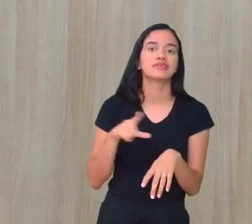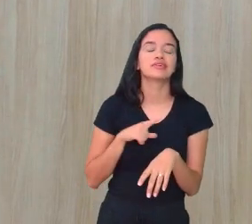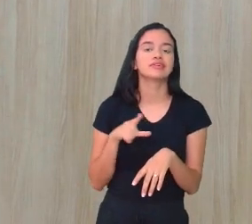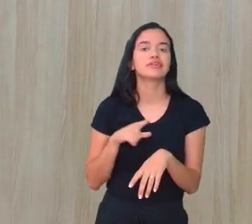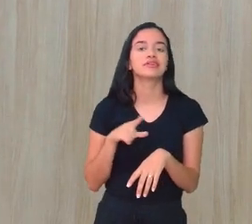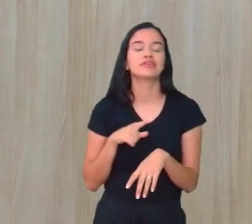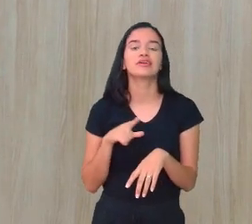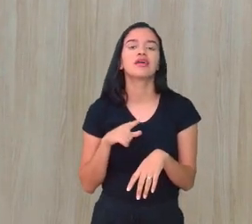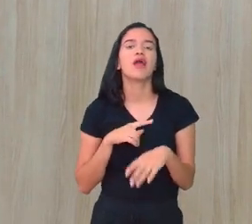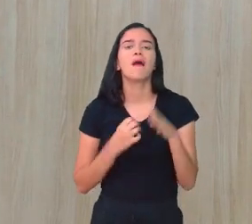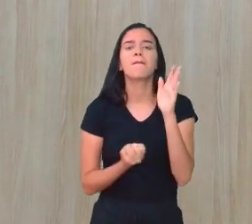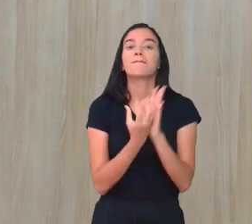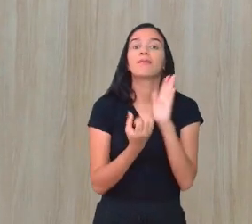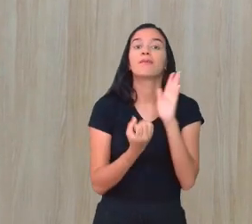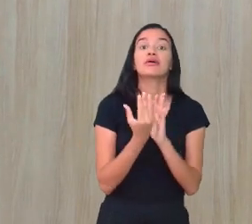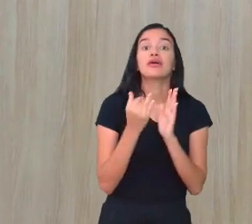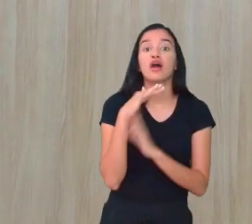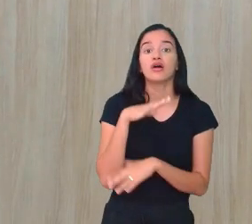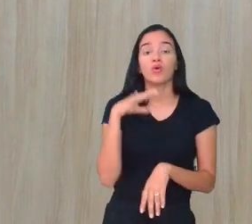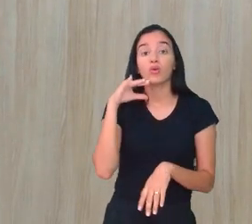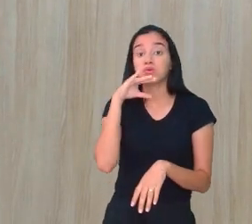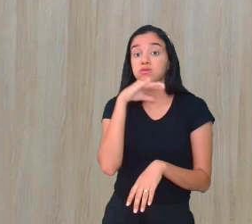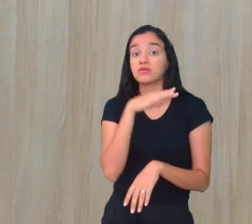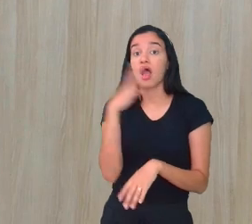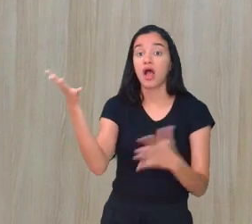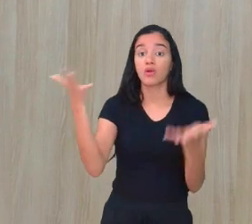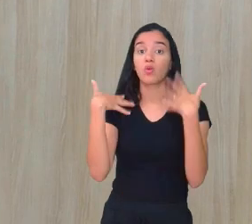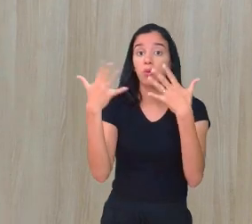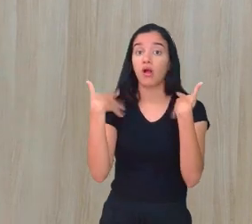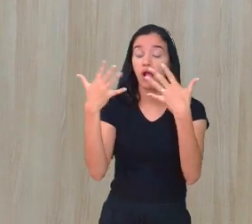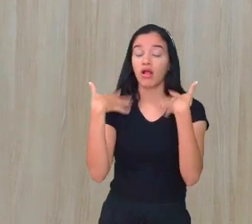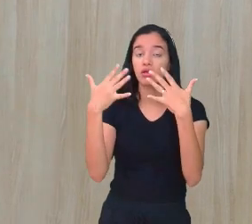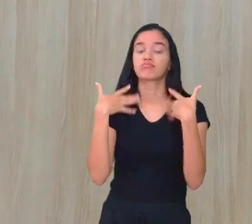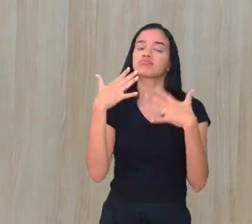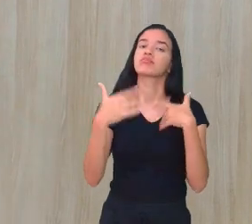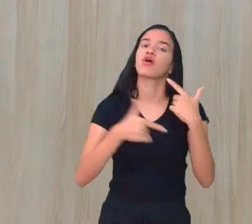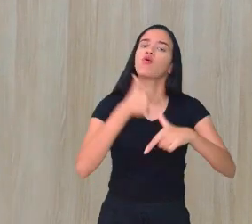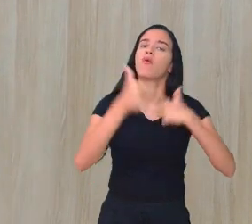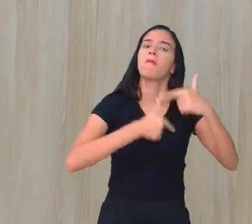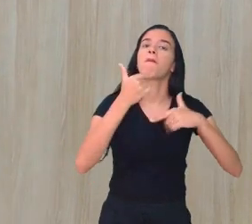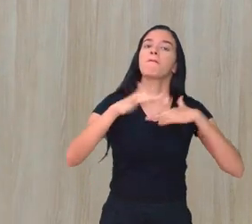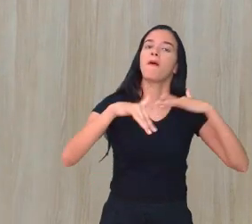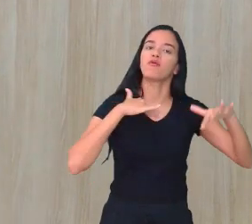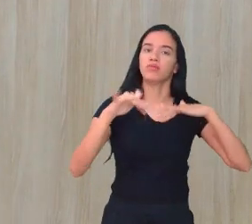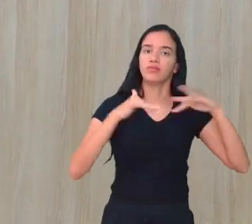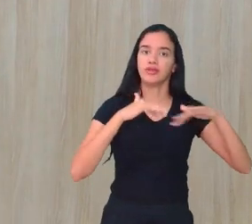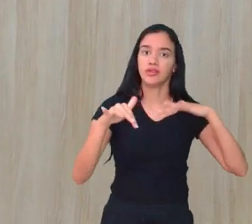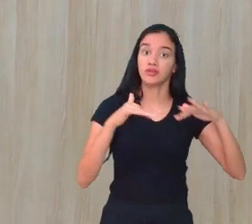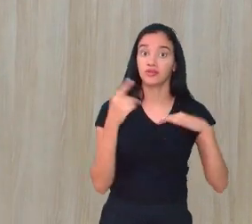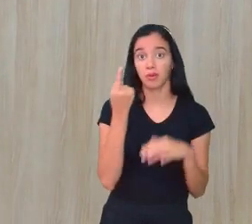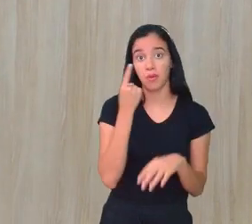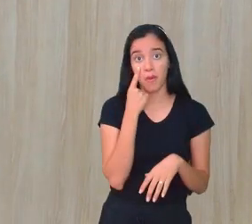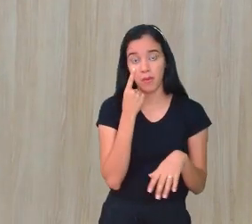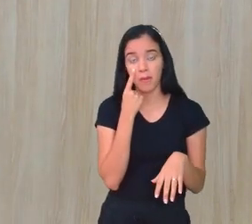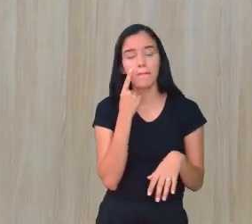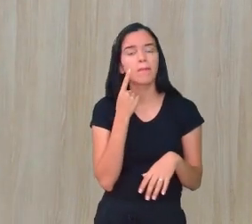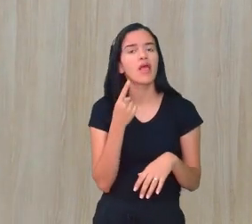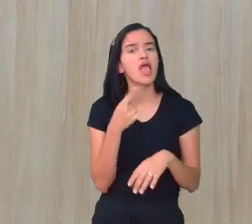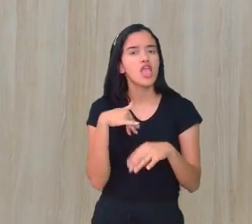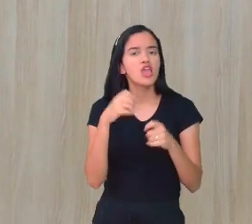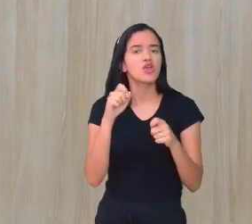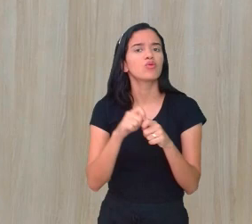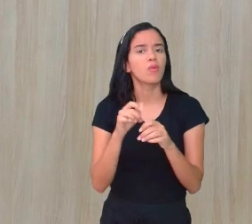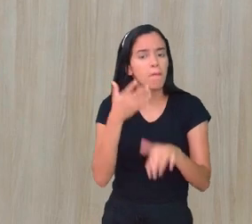força produzindo calor e não havendo produção de trabalho em forma de movimento. Então veja, eu faço